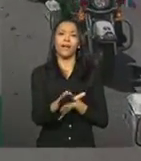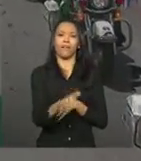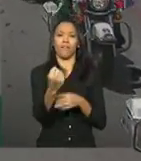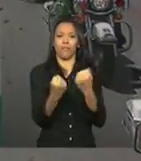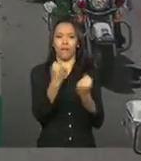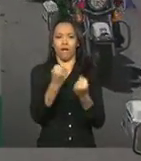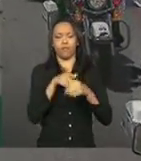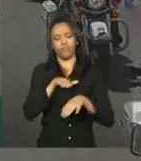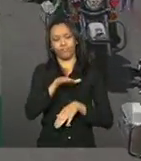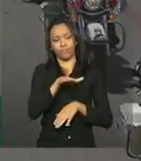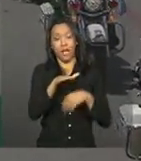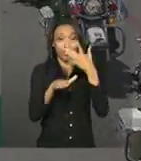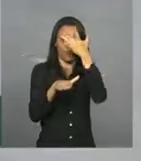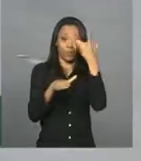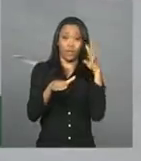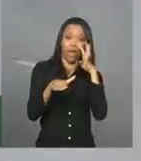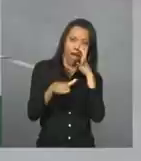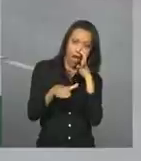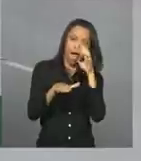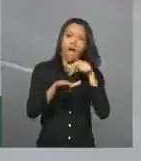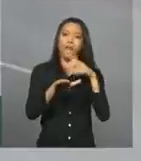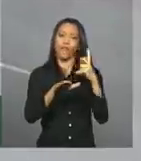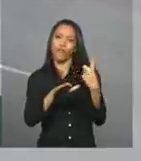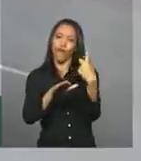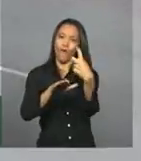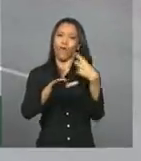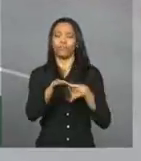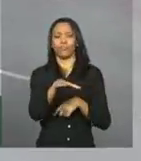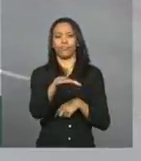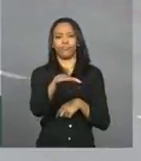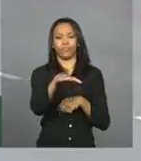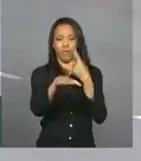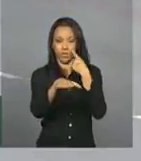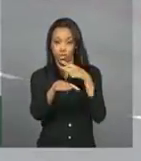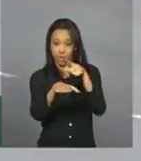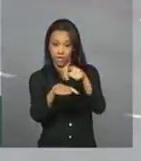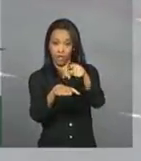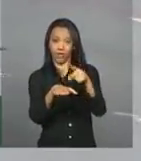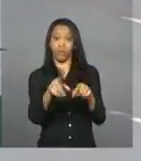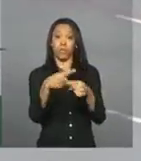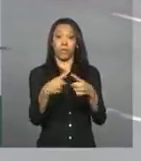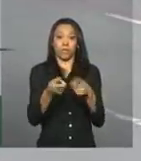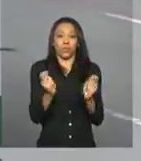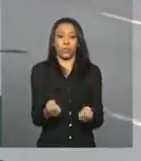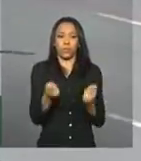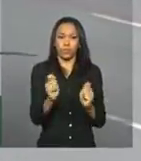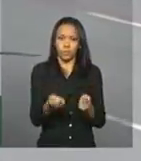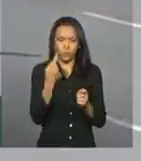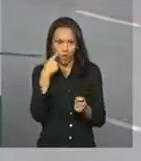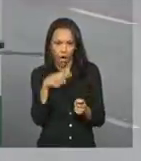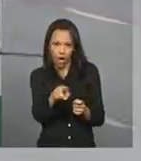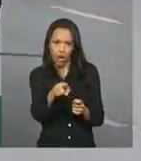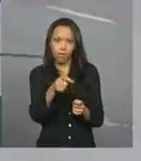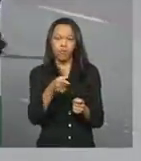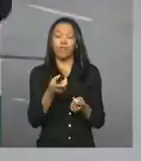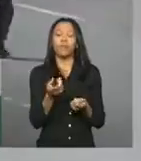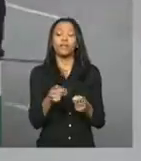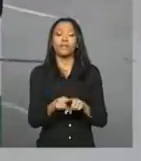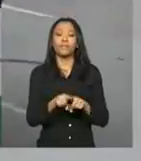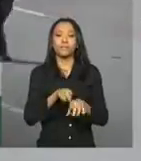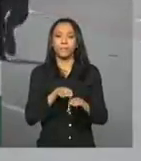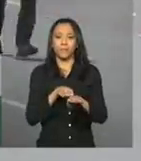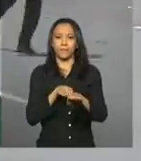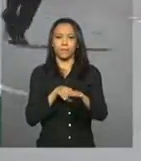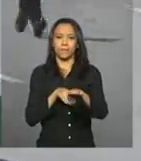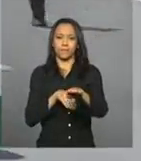todo mundo poder acompanhar, tirar sua foto. Olha lá atrás a imagem dos Dragões da Independência, cavalaria.